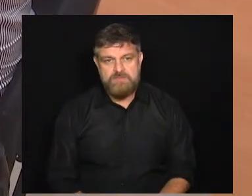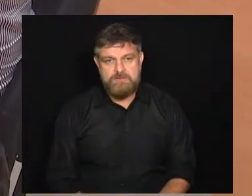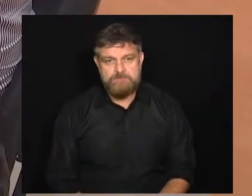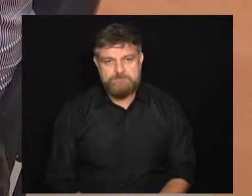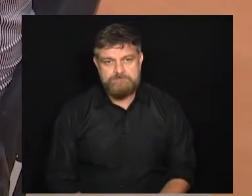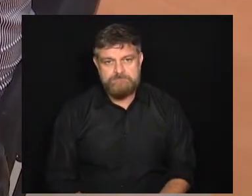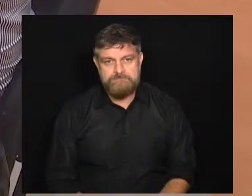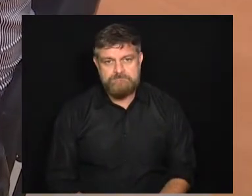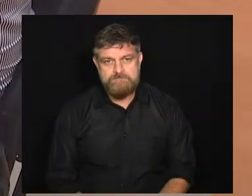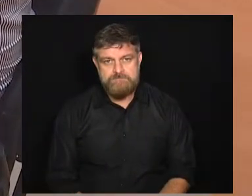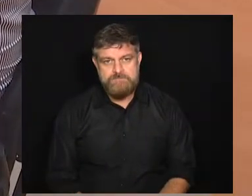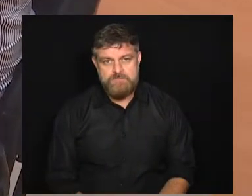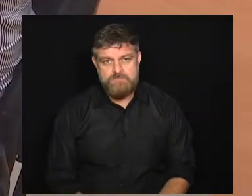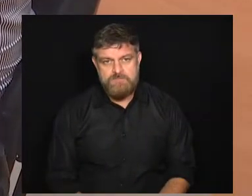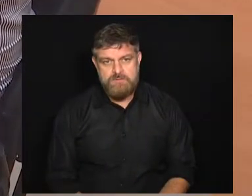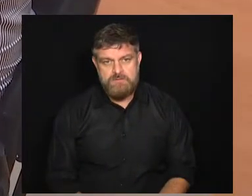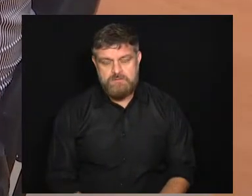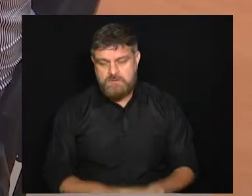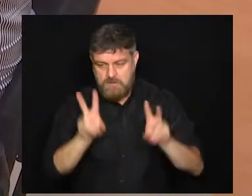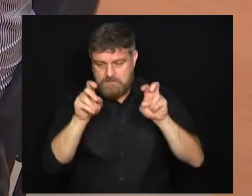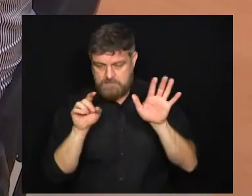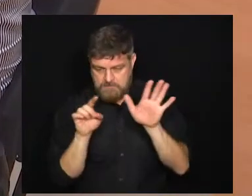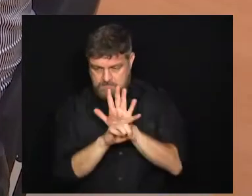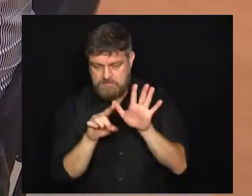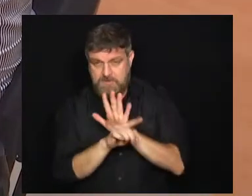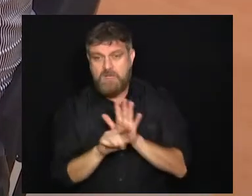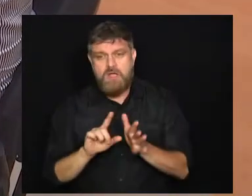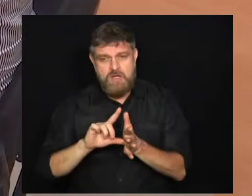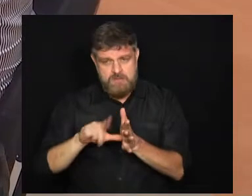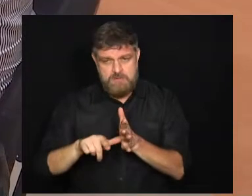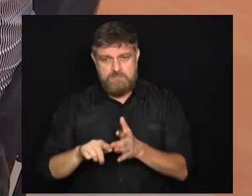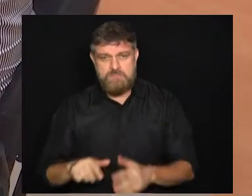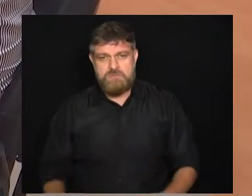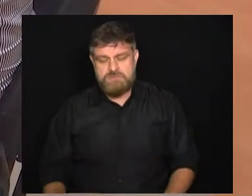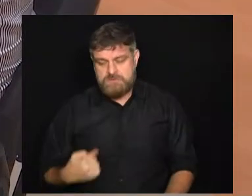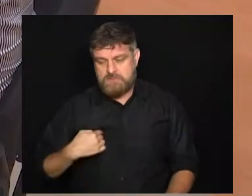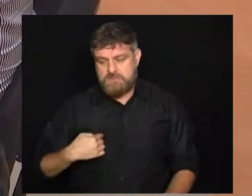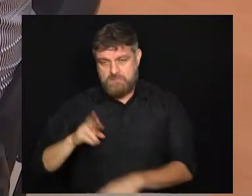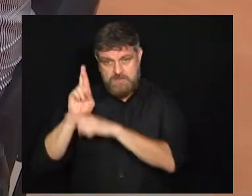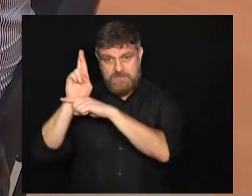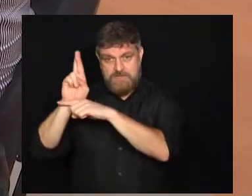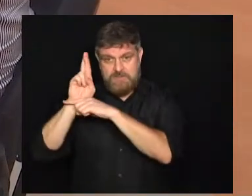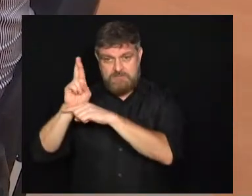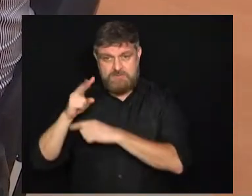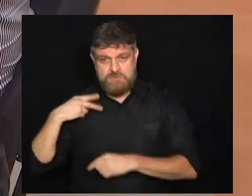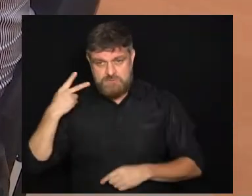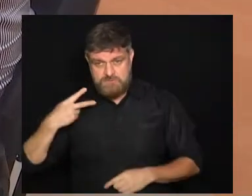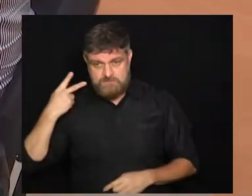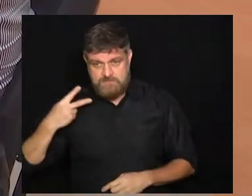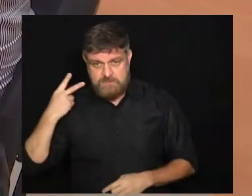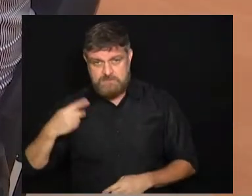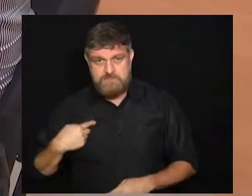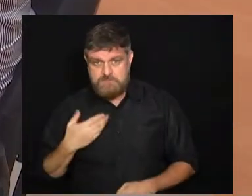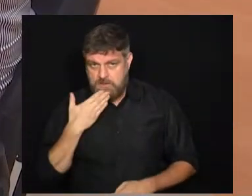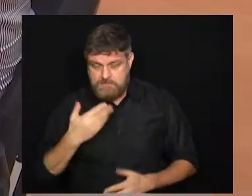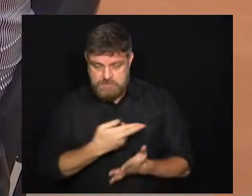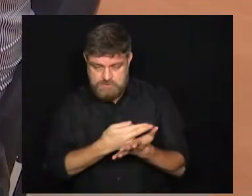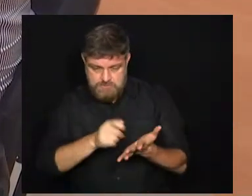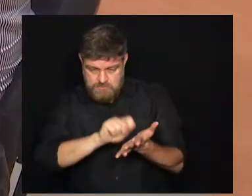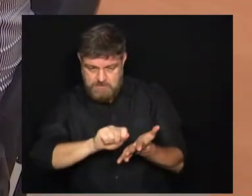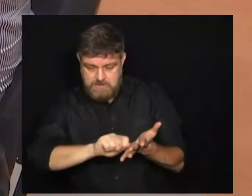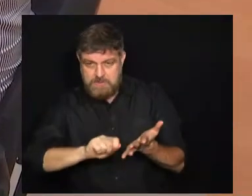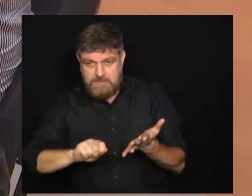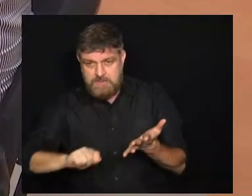alguma pergunta que a gente poderia fazer a respeito disso. Depois, evidentemente, aqui em nome da comissão, nós vamos pedir, por meio de requerimento,